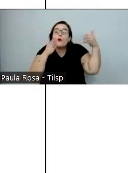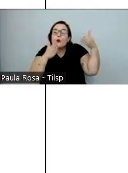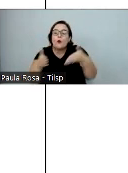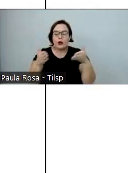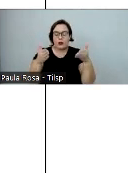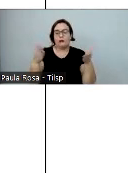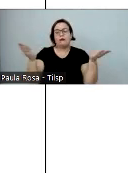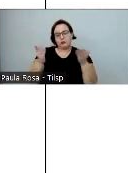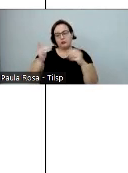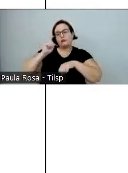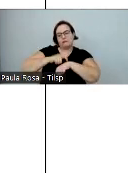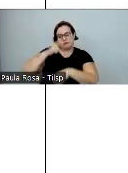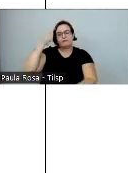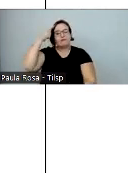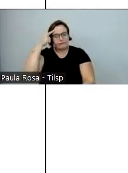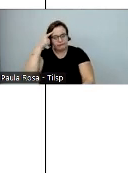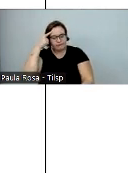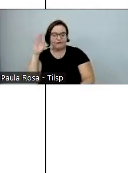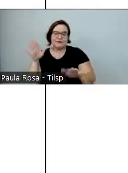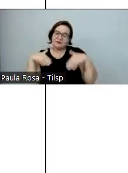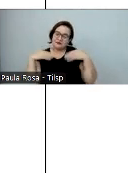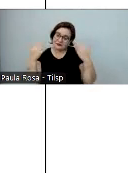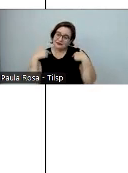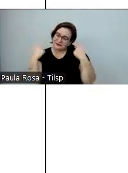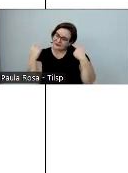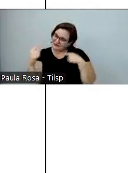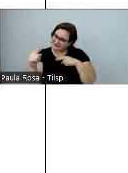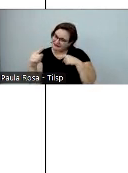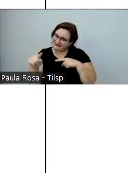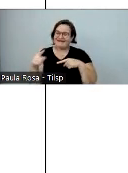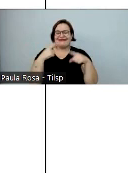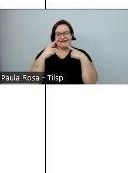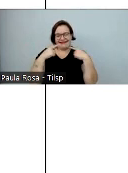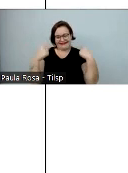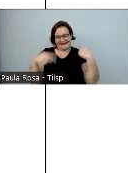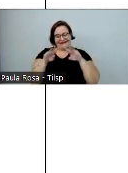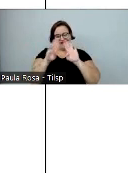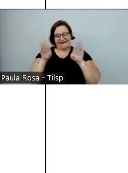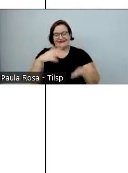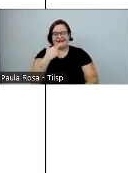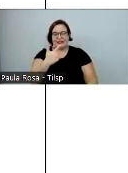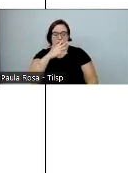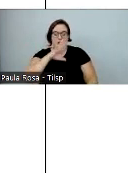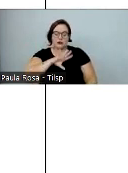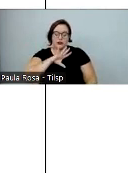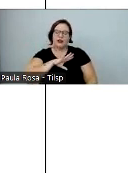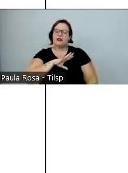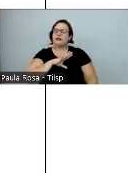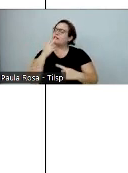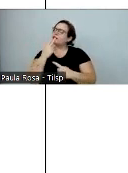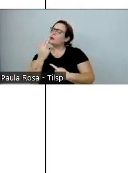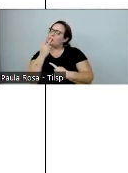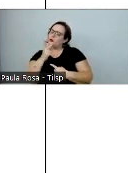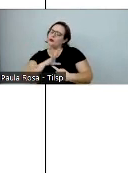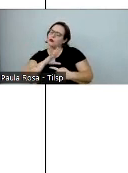esse é um momento de pensar sobre isso e eu deixo aí a provocação para o debate no Museu da Língua Portuguesa sobre o que que a língua portuguesa e os